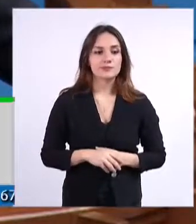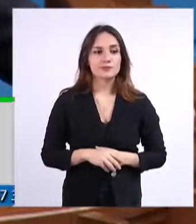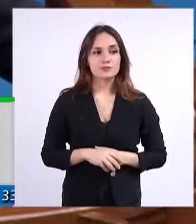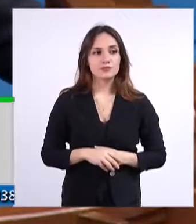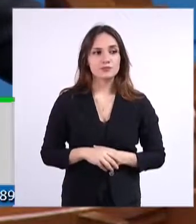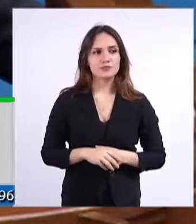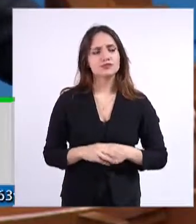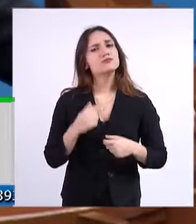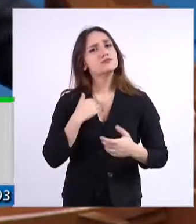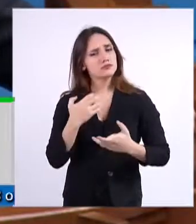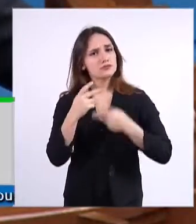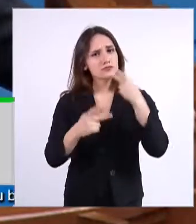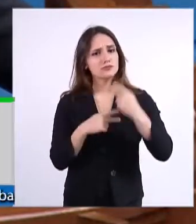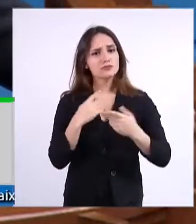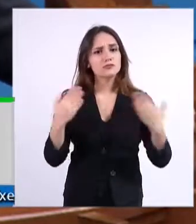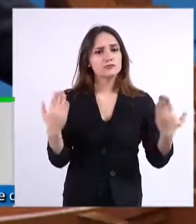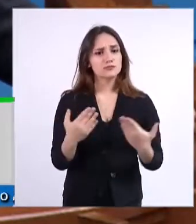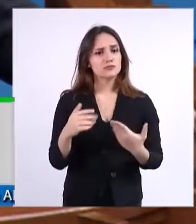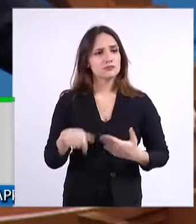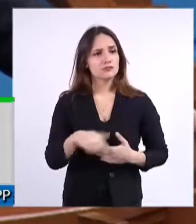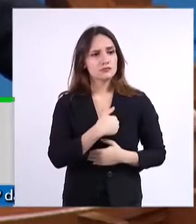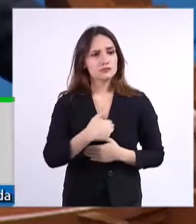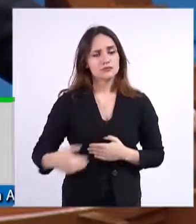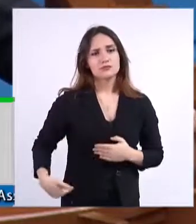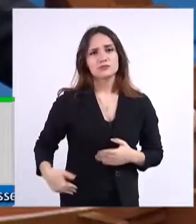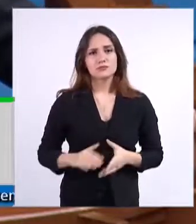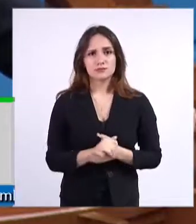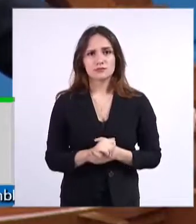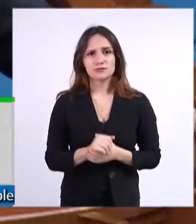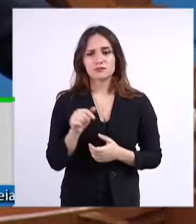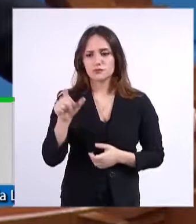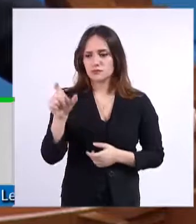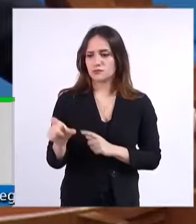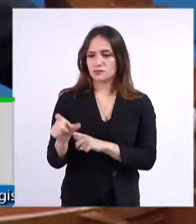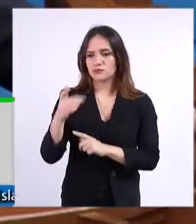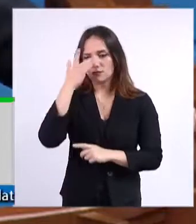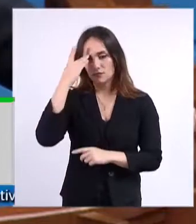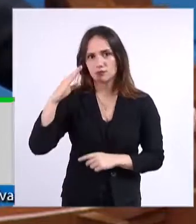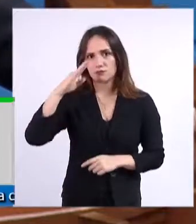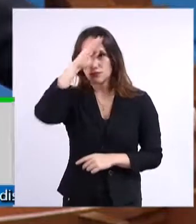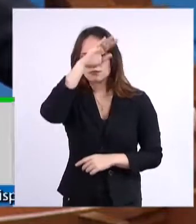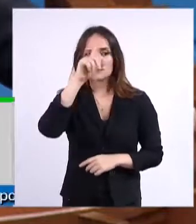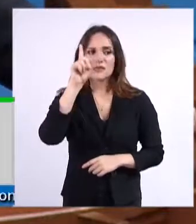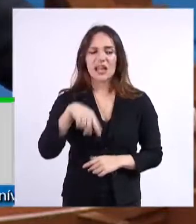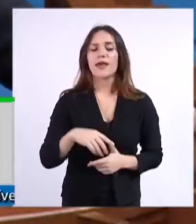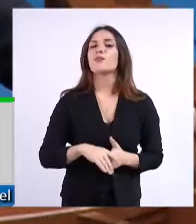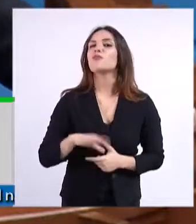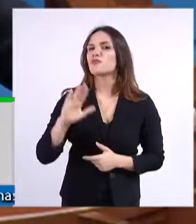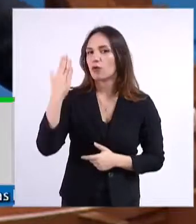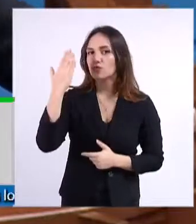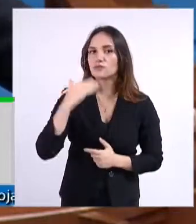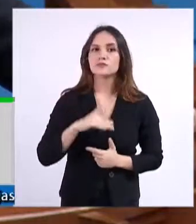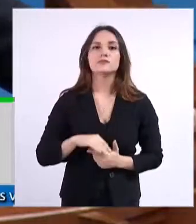Para dizer que esse governo, Jair Bolsonaro, ele é uma farsa.